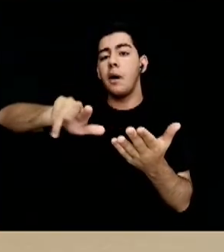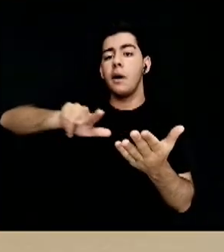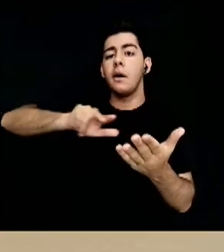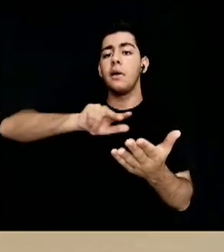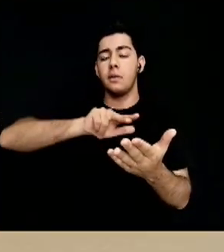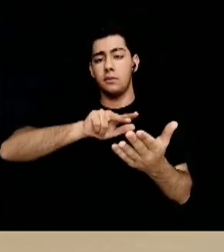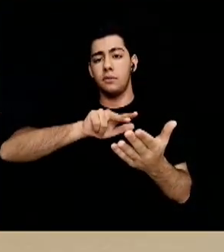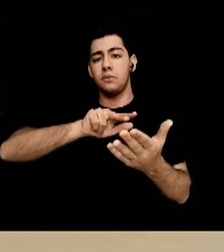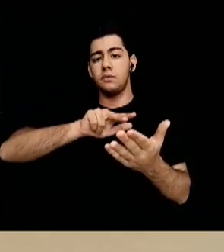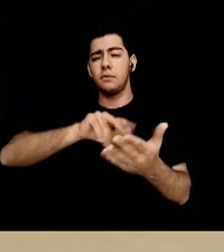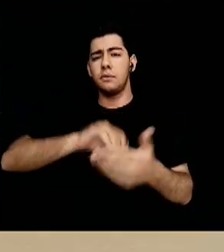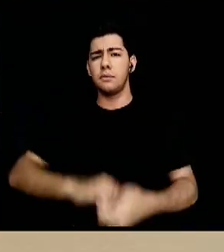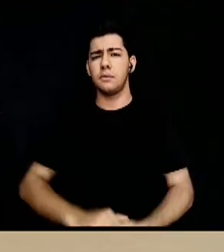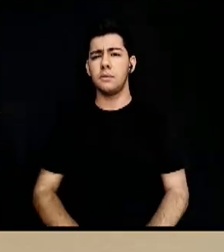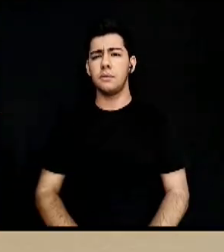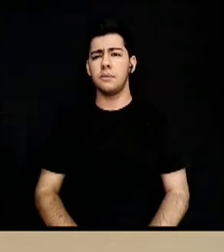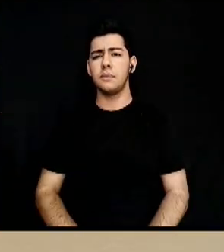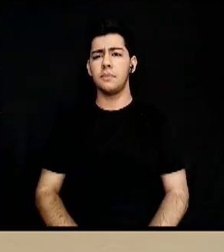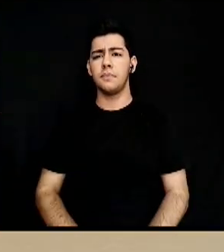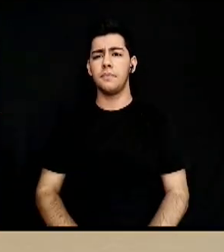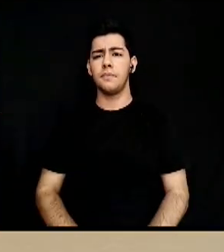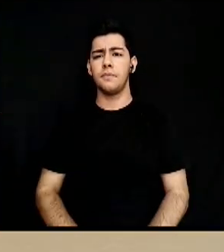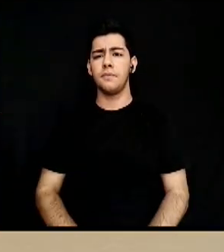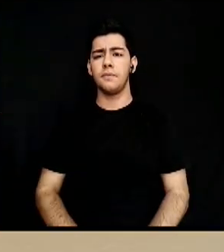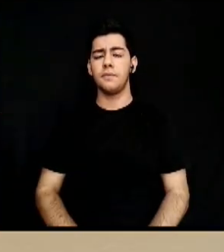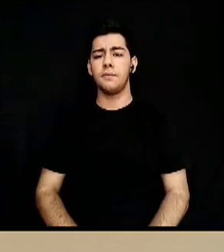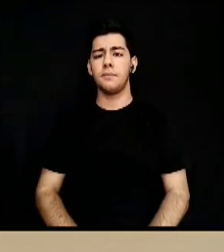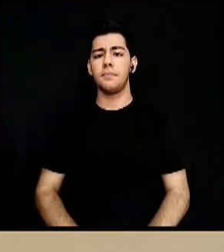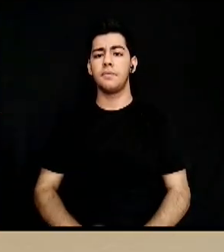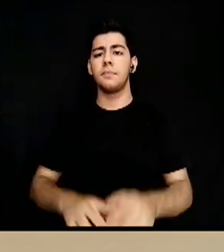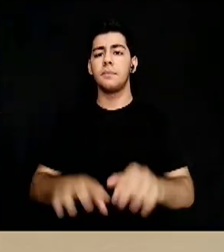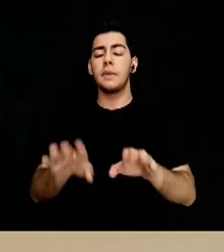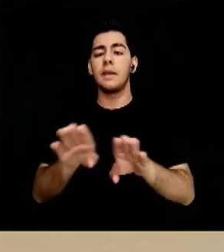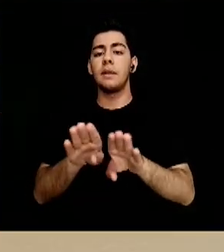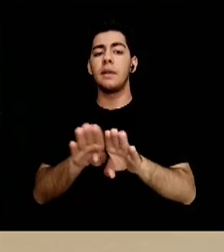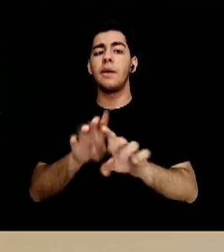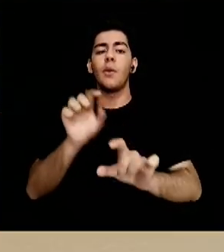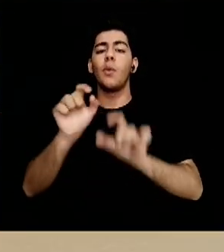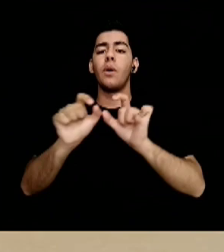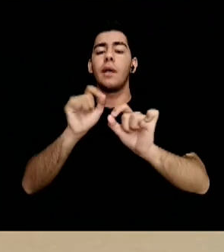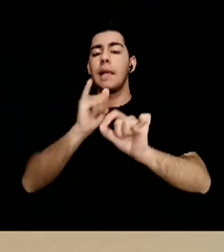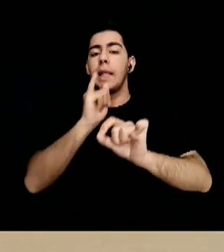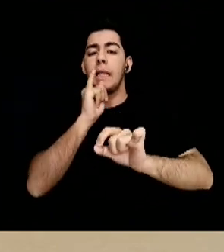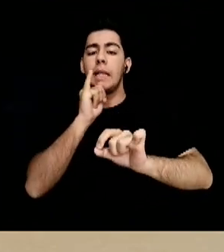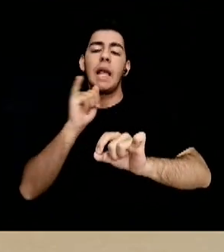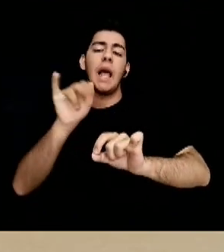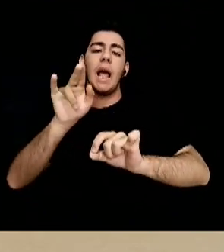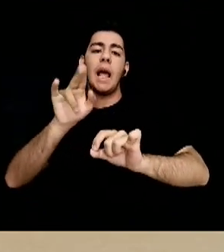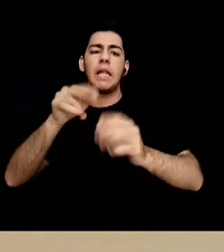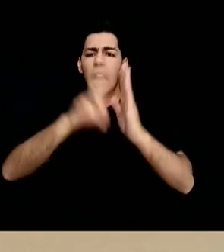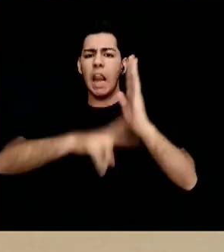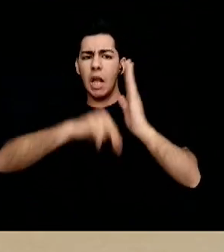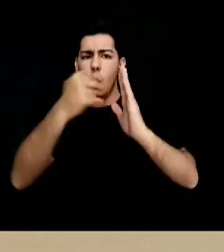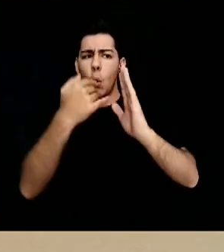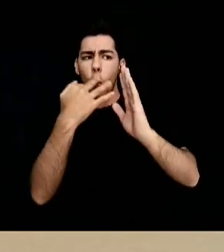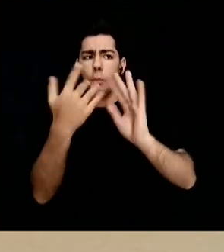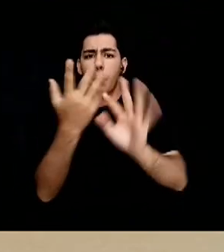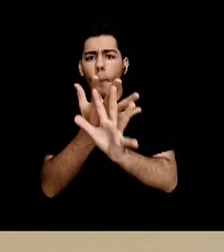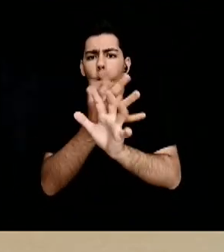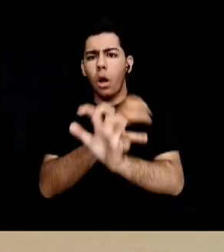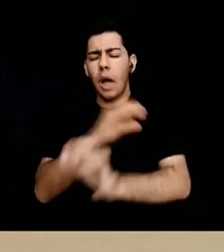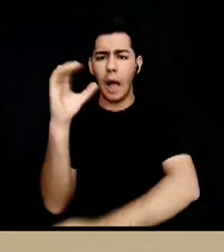tem muito jeito, tá? E essa tinta seca rápido?